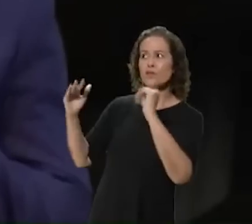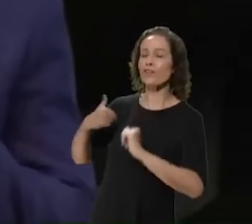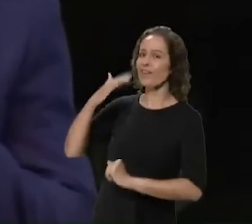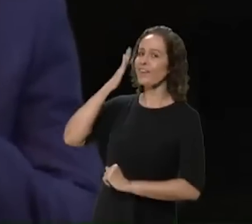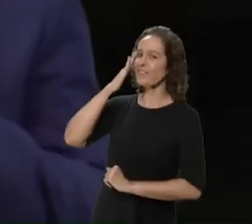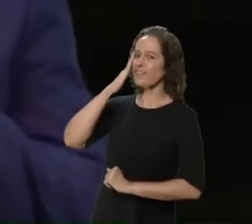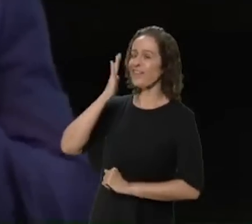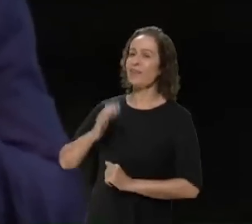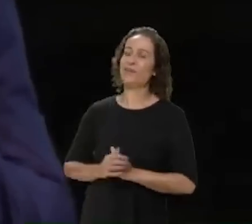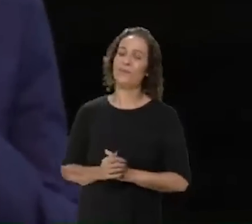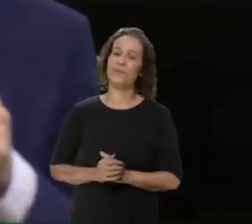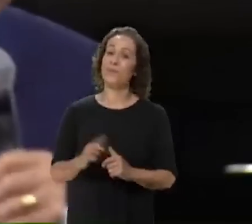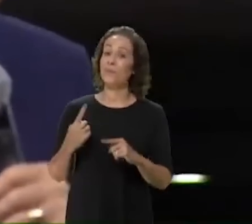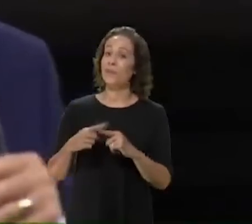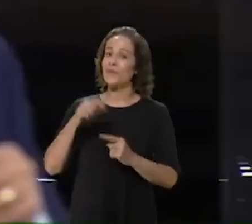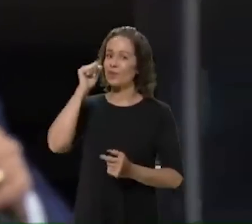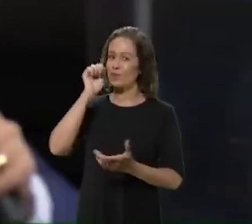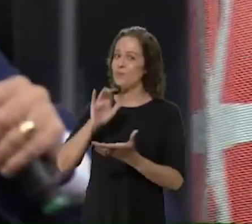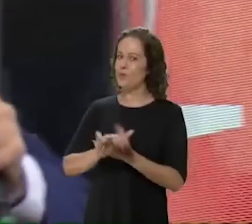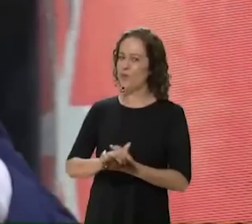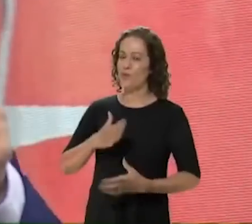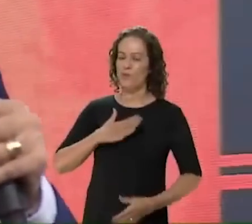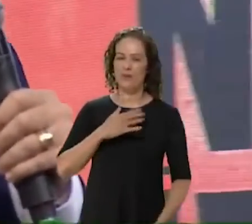Ela é mais dessas de ver meus defeitos, meu.